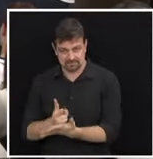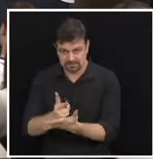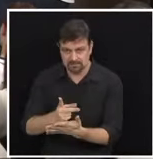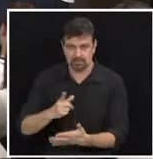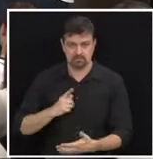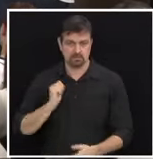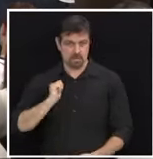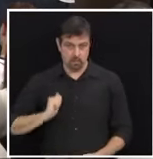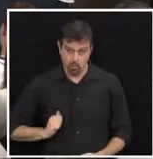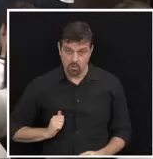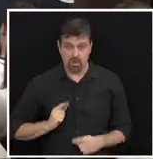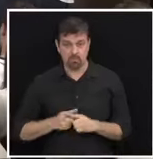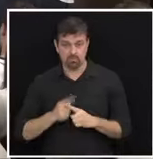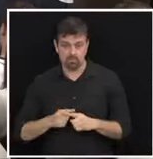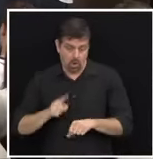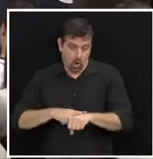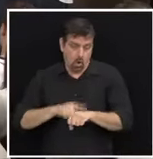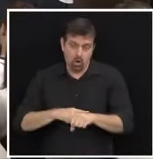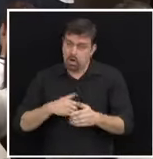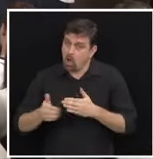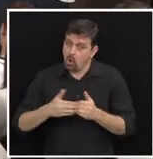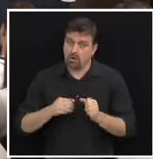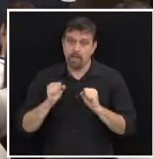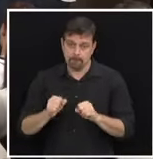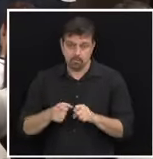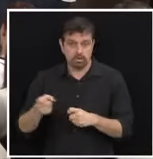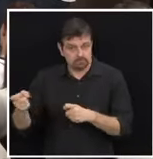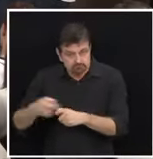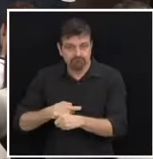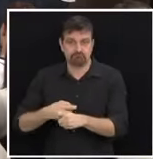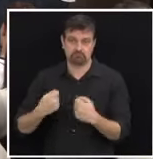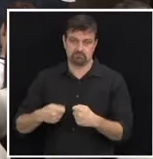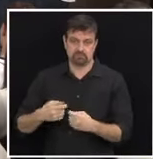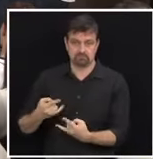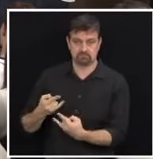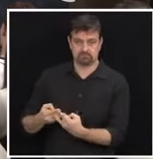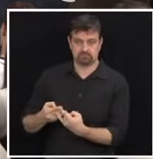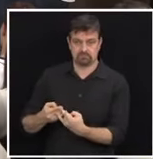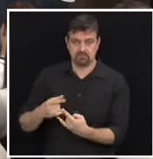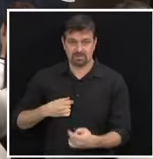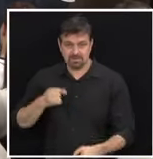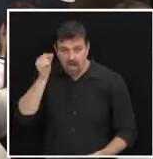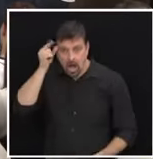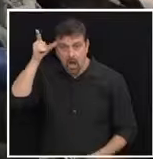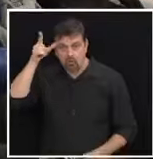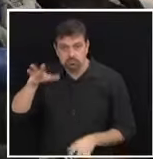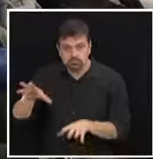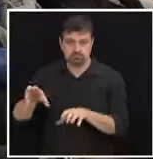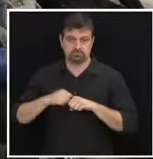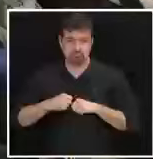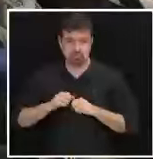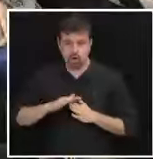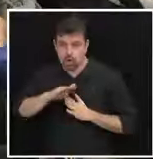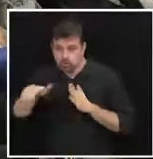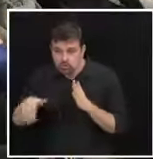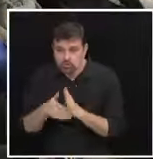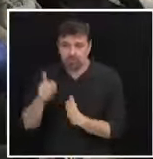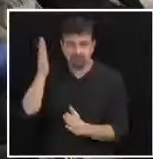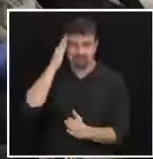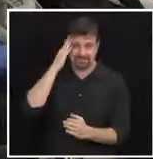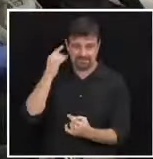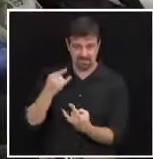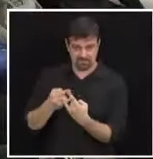na bolsa, porque a qualquer momento pode acontecer. E daí, incorporar a prática do uso. Vocês todos sabem da importância de